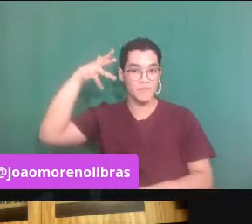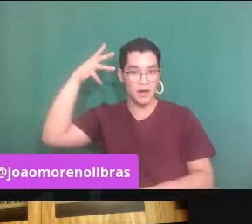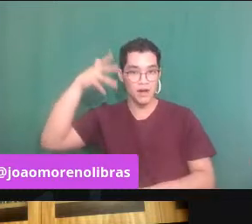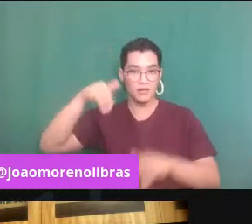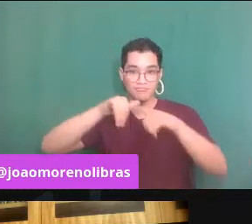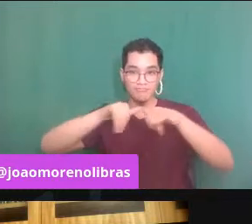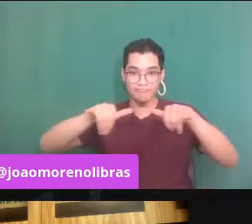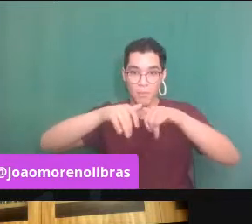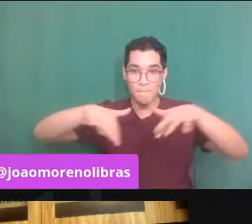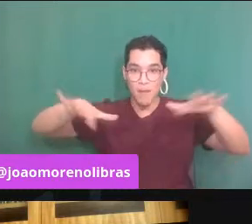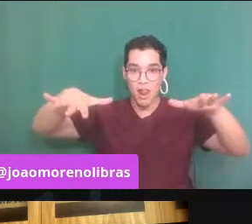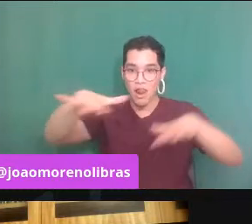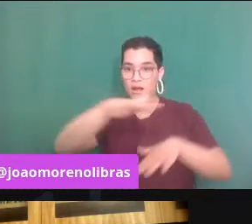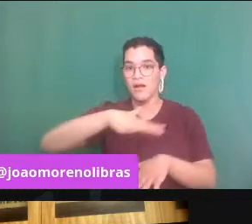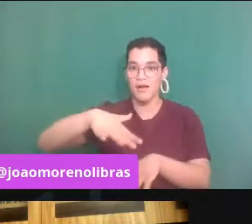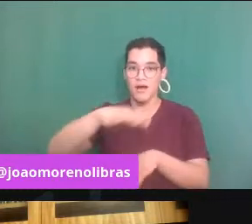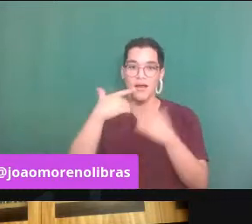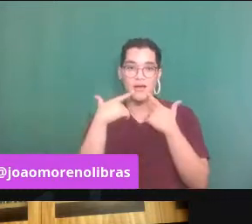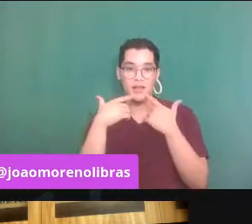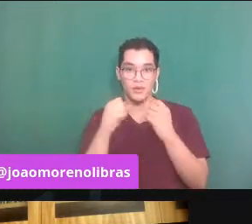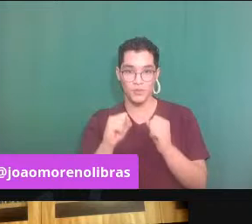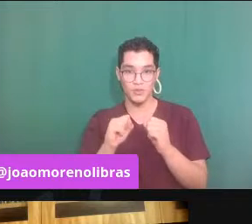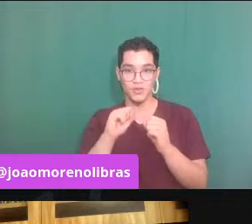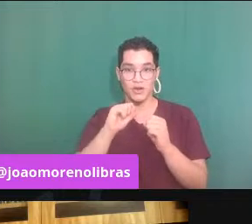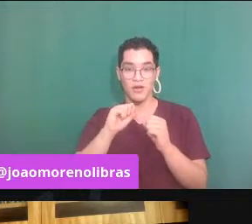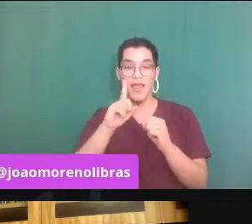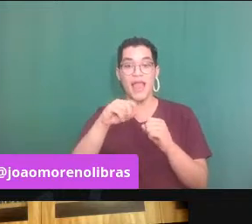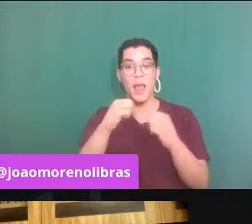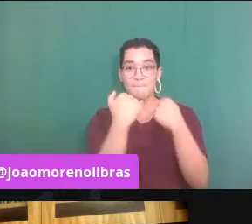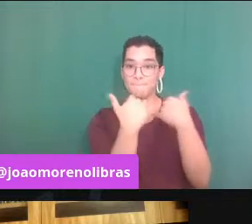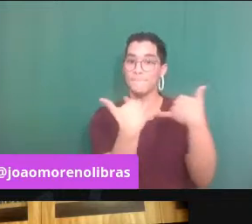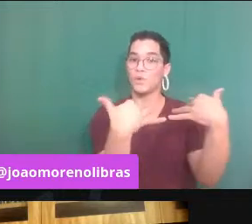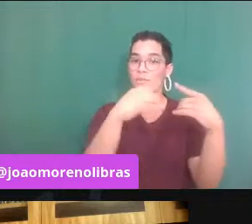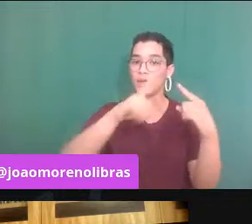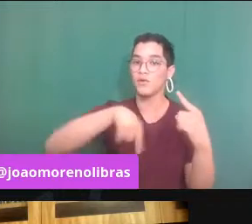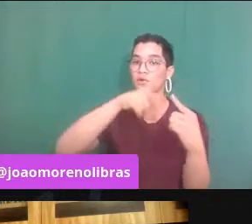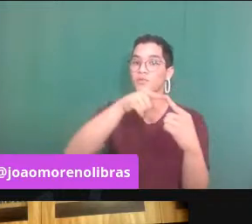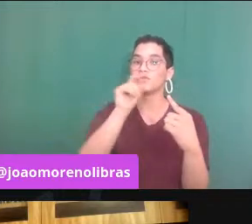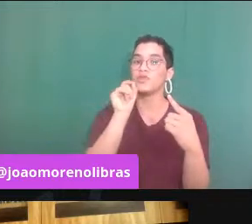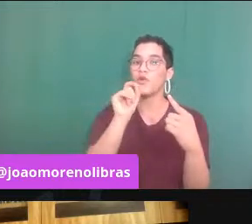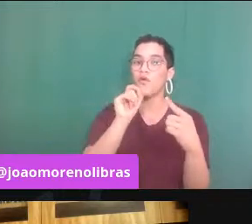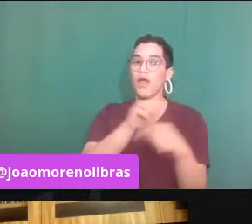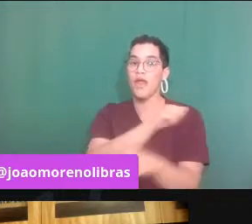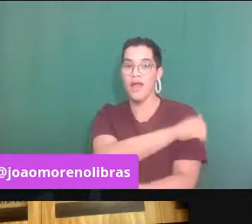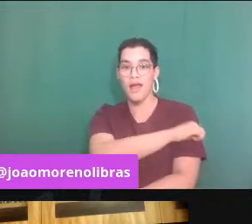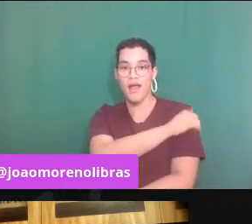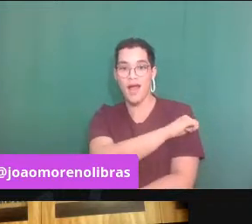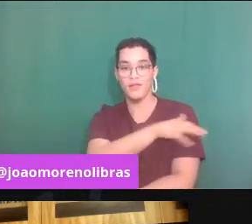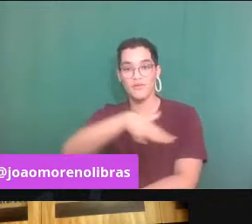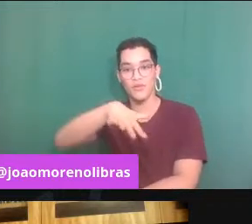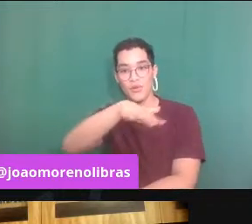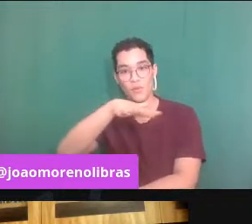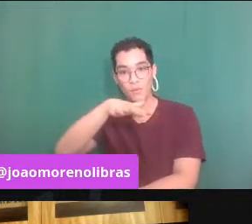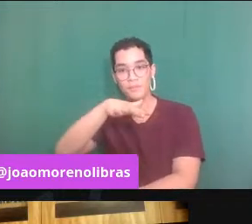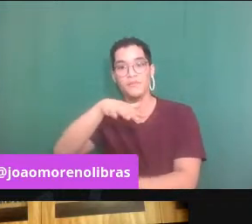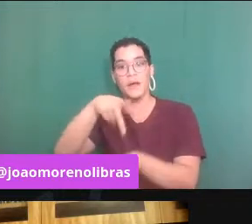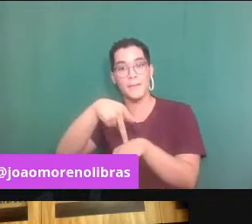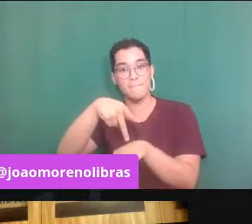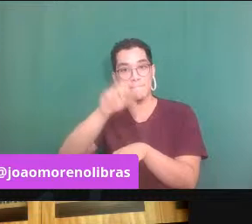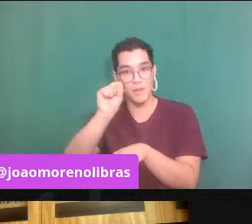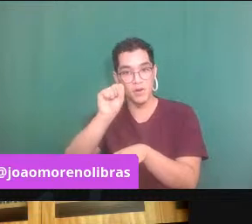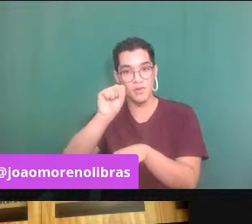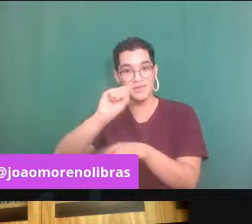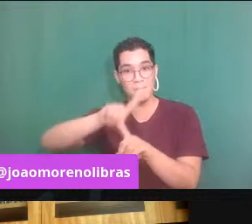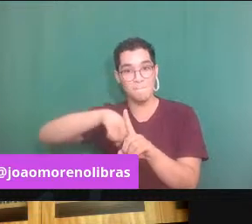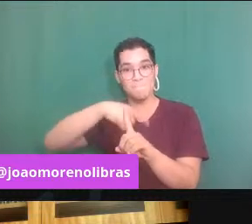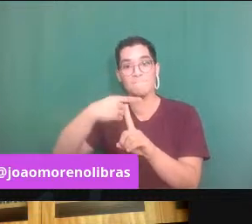E como público-alvo, além dos alunos dos programas de pós-graduação, que estão aqui envolvidos, temos também os